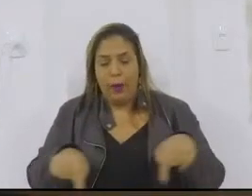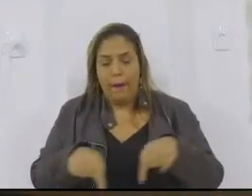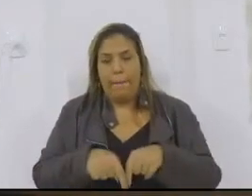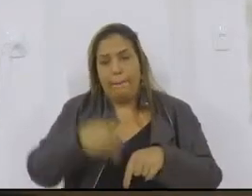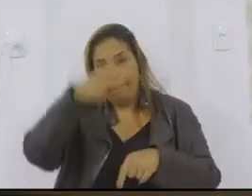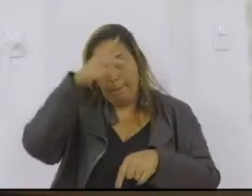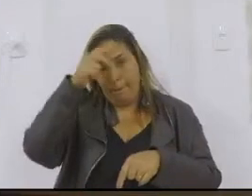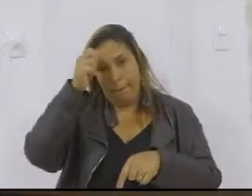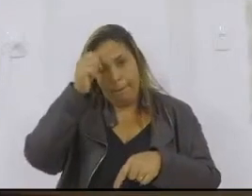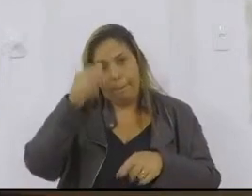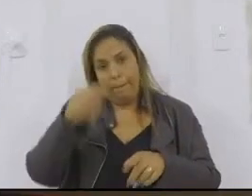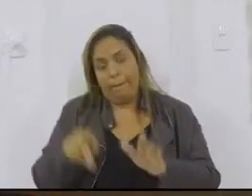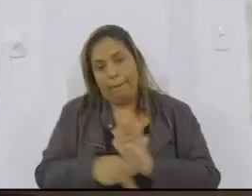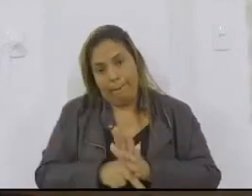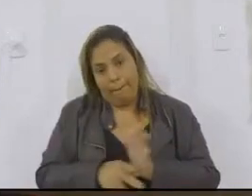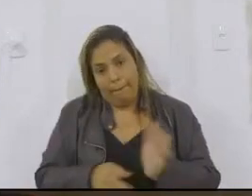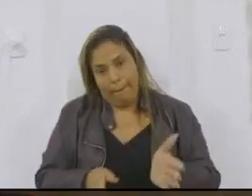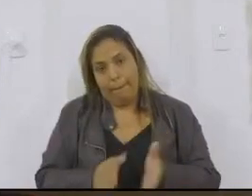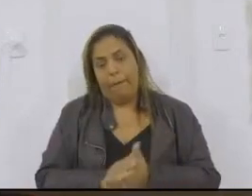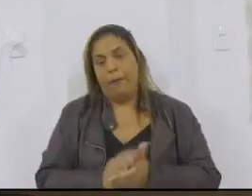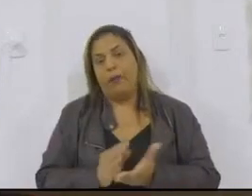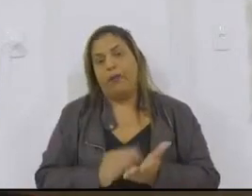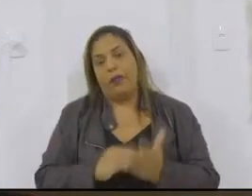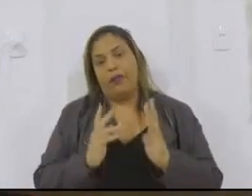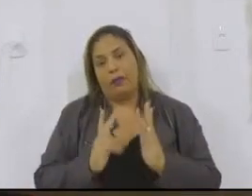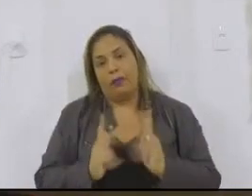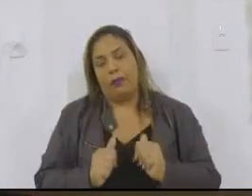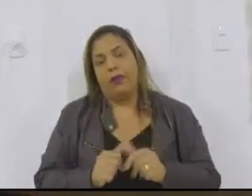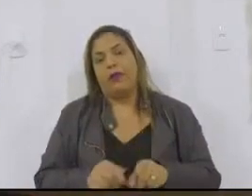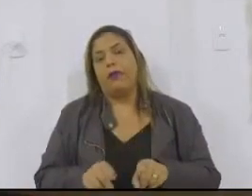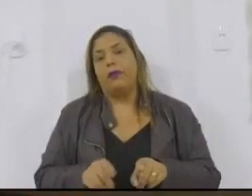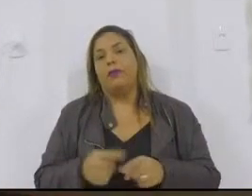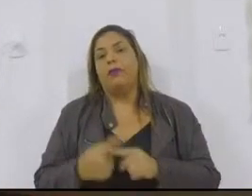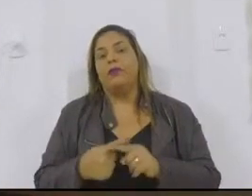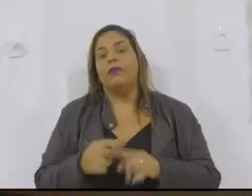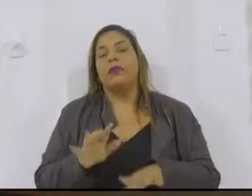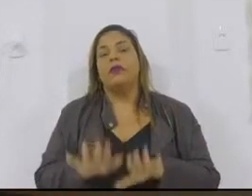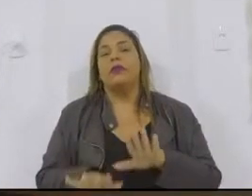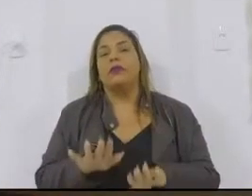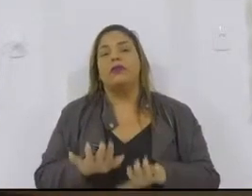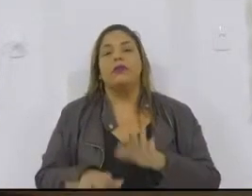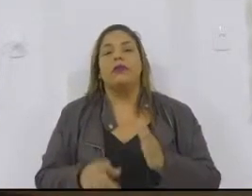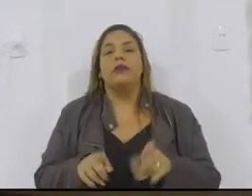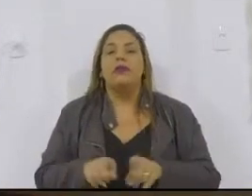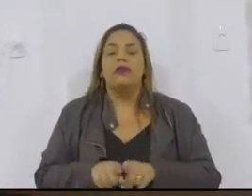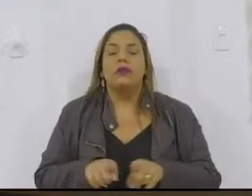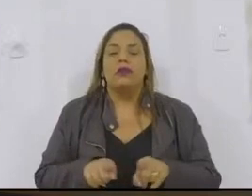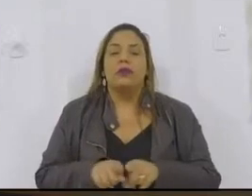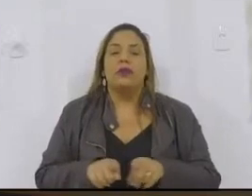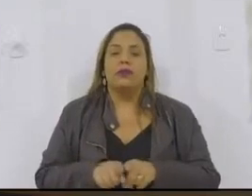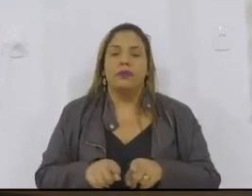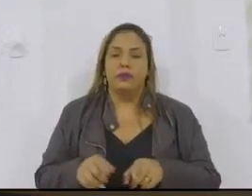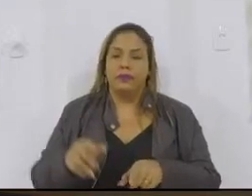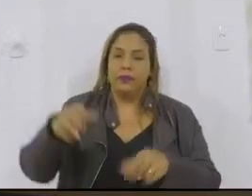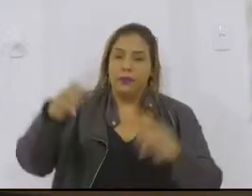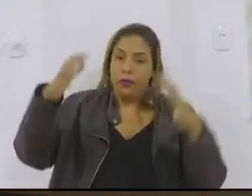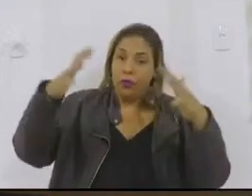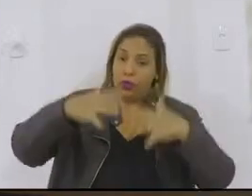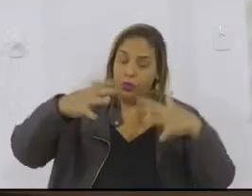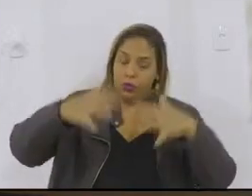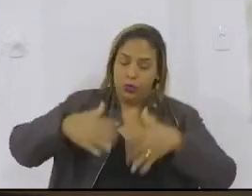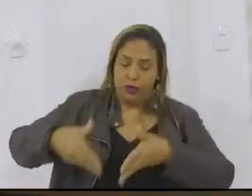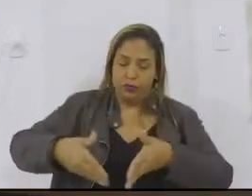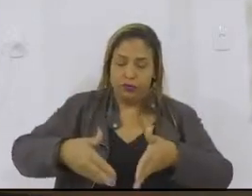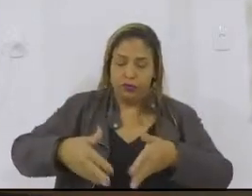outros. O descarte irregular do mesmo pode ocasionar entupimento nas caixas de captação da drenagem pluvial. É chamariz